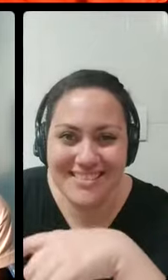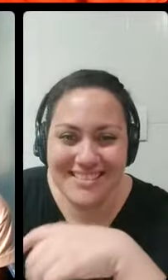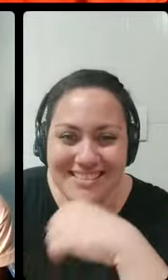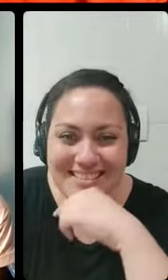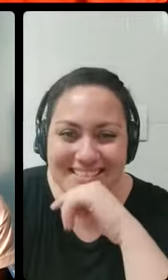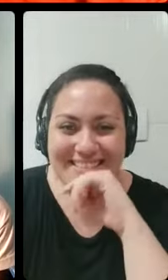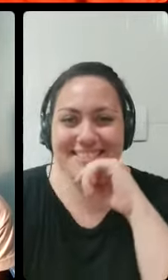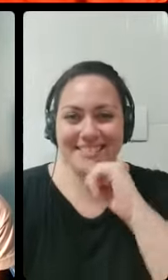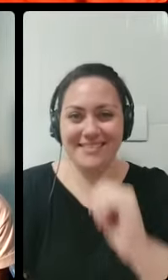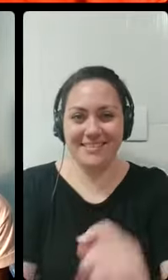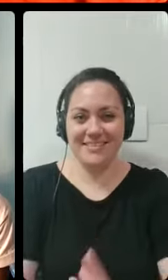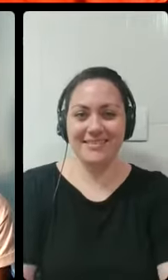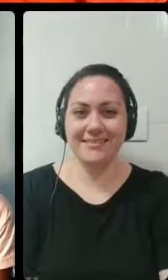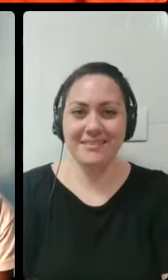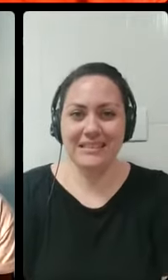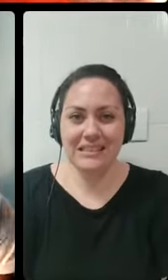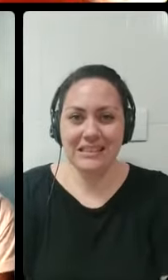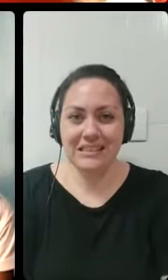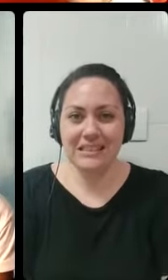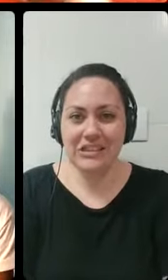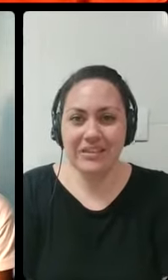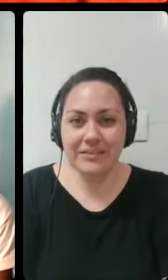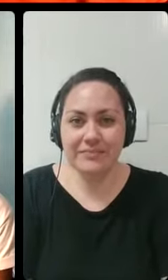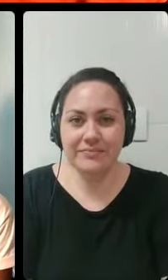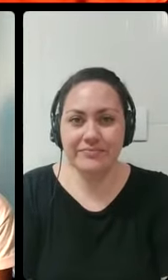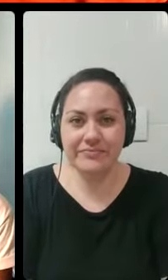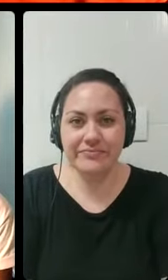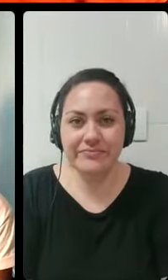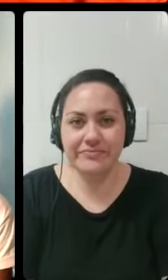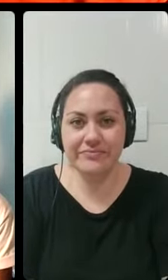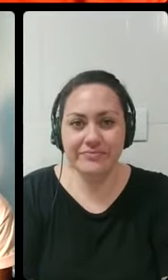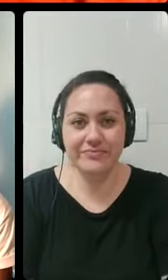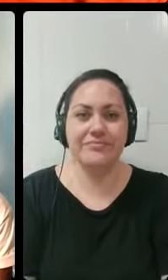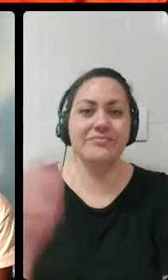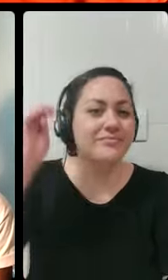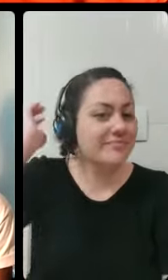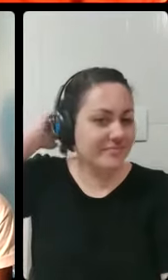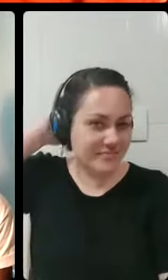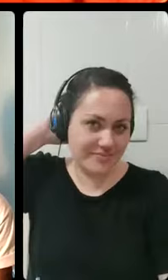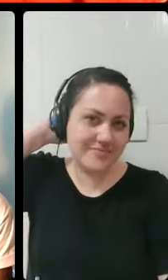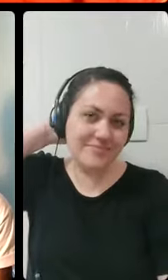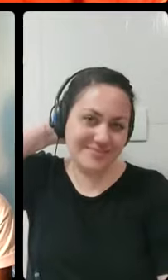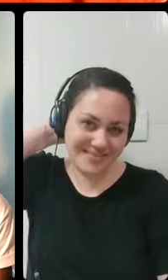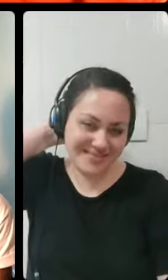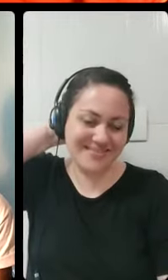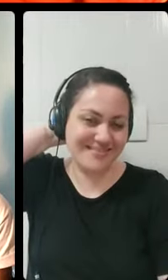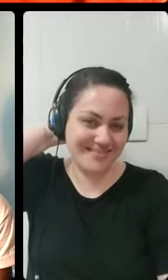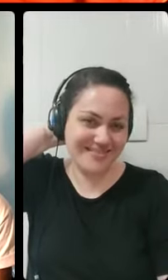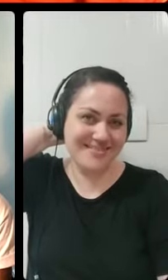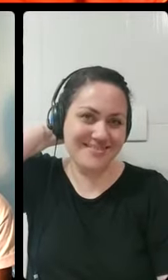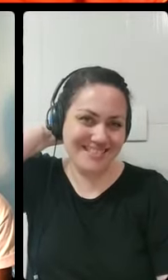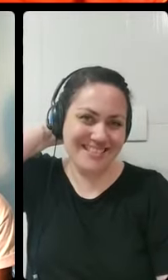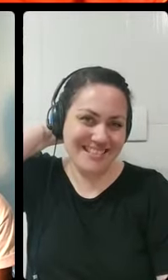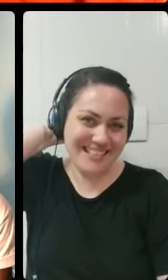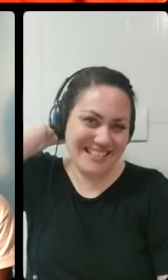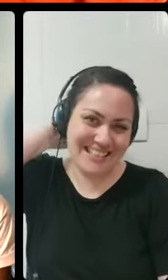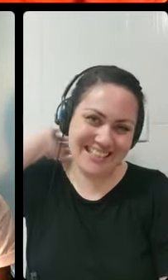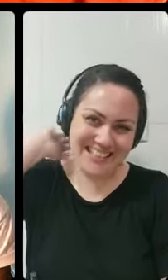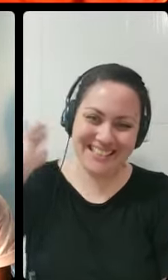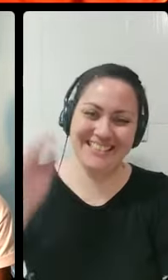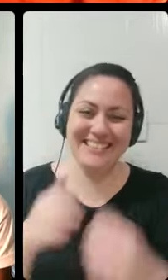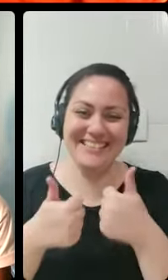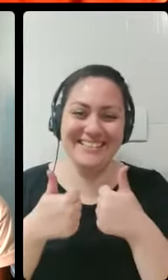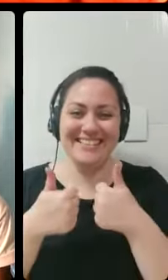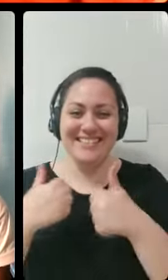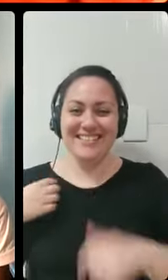o que que foi? Eu descobri o problema tava no aparelho que eu tava, Carlos. Ah, Ai, bom. Deus, Vanizes